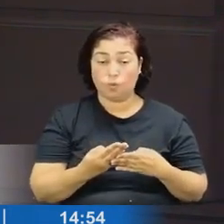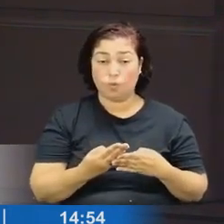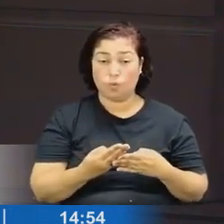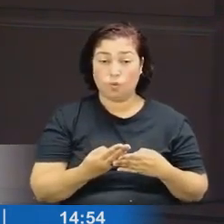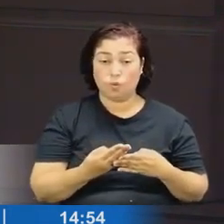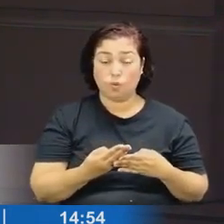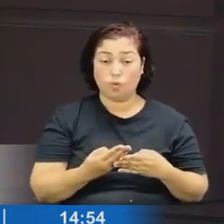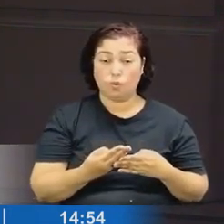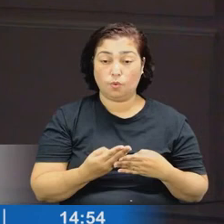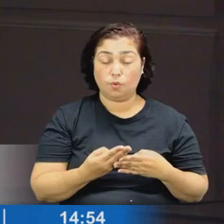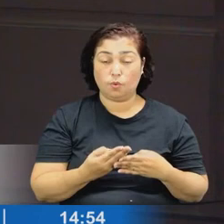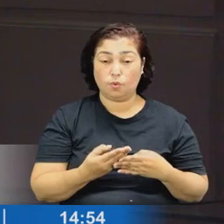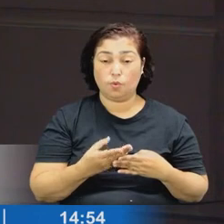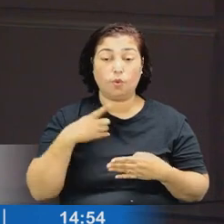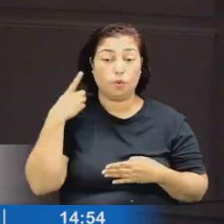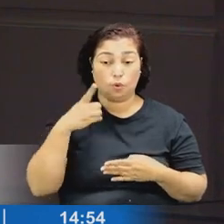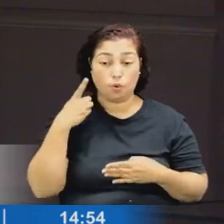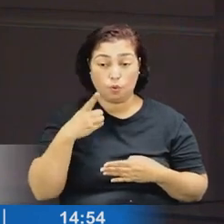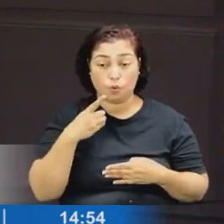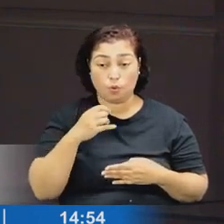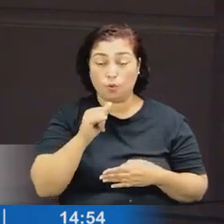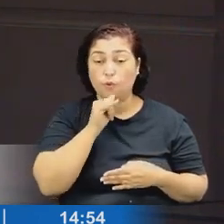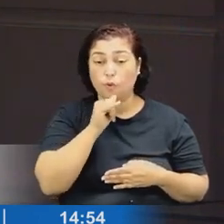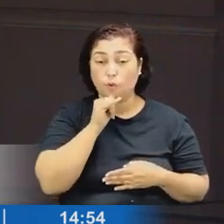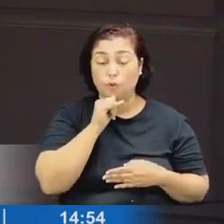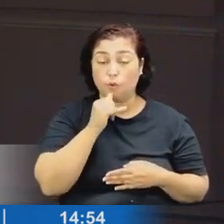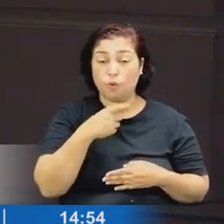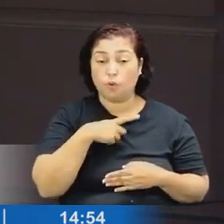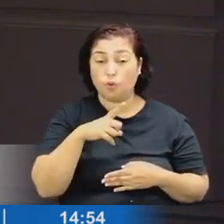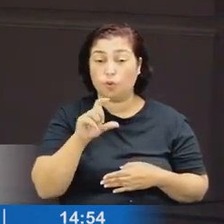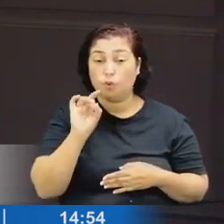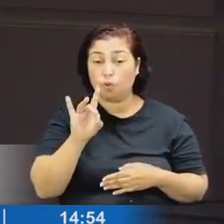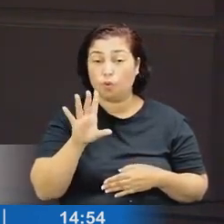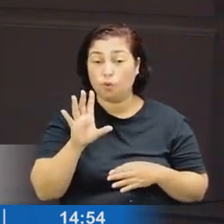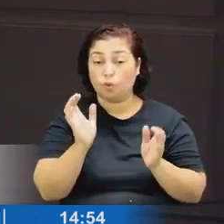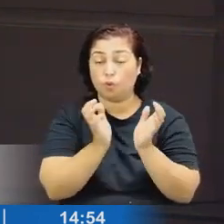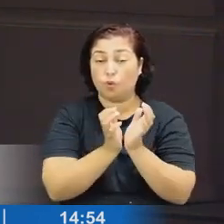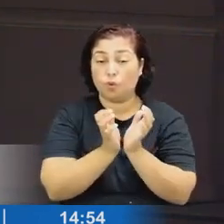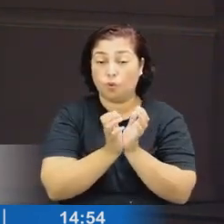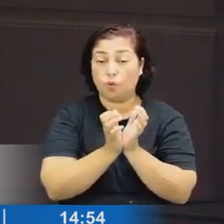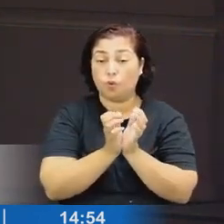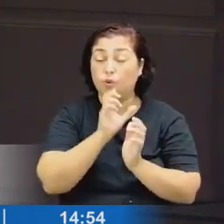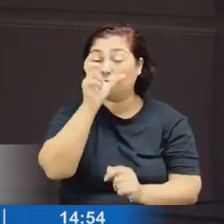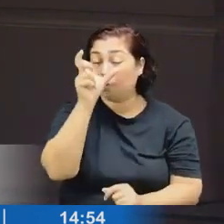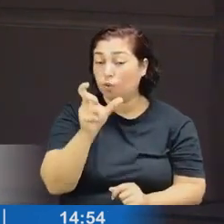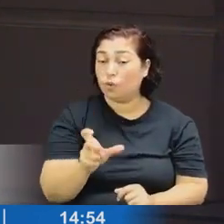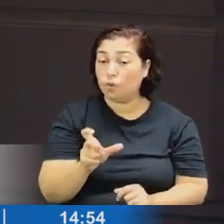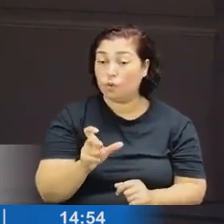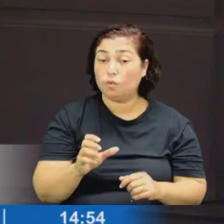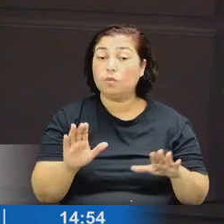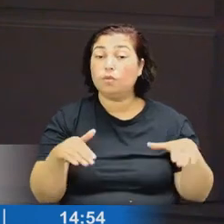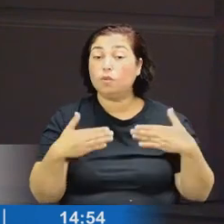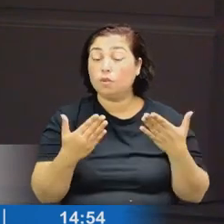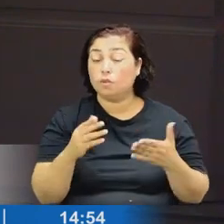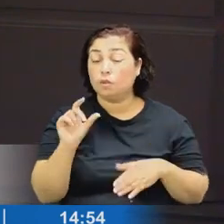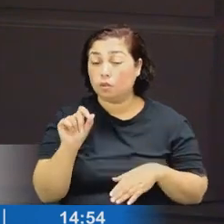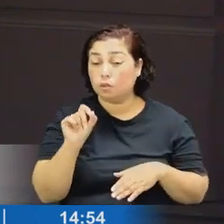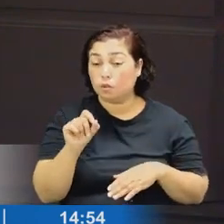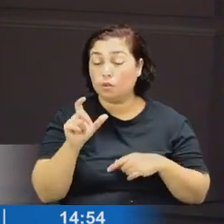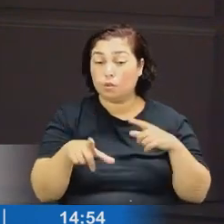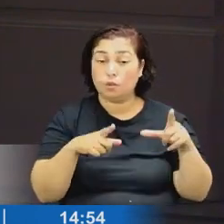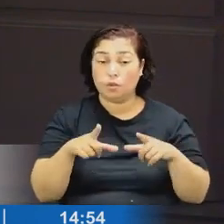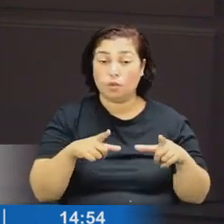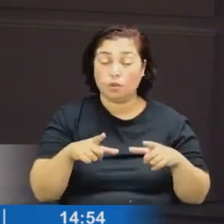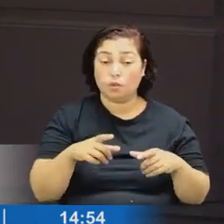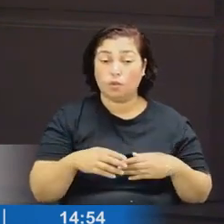de altíssima performance deputada Rosana vale por exemplo tem esse só esse grupo porque ela vai pegar só uma galera então aí que que é o trabalho